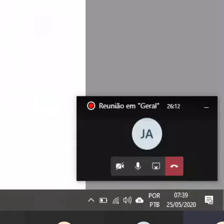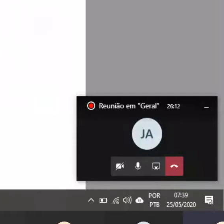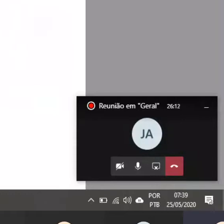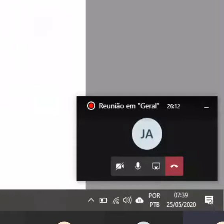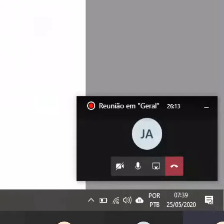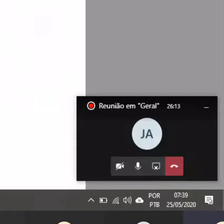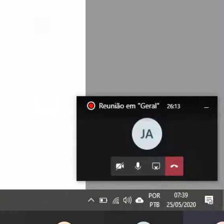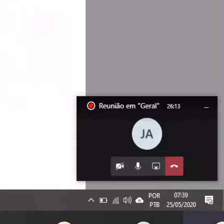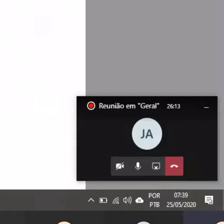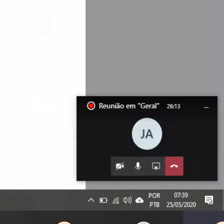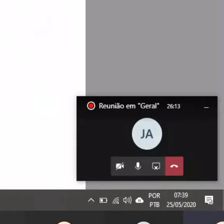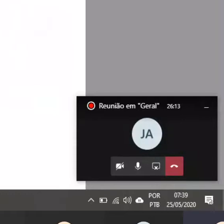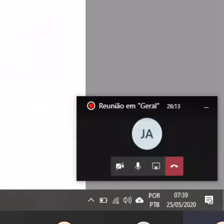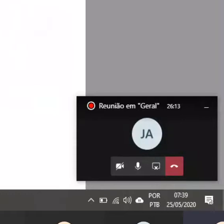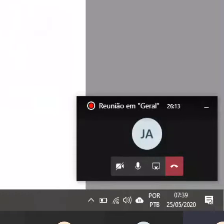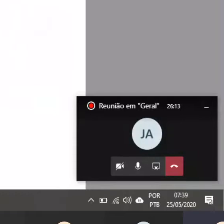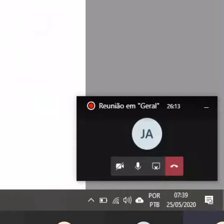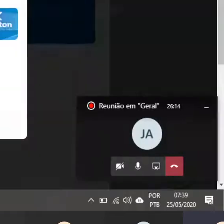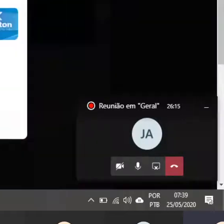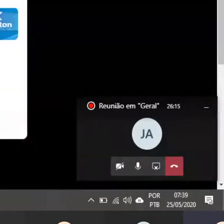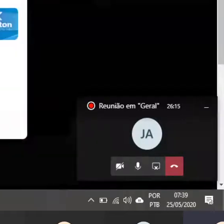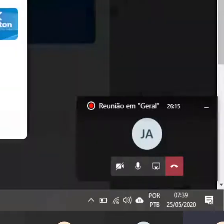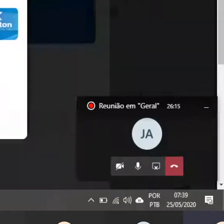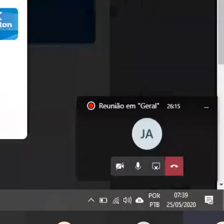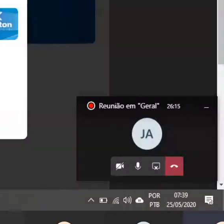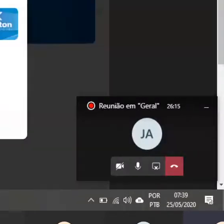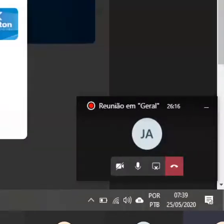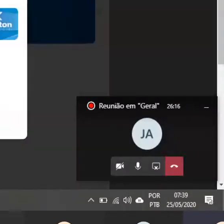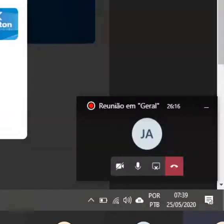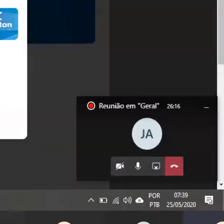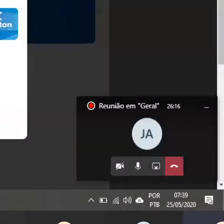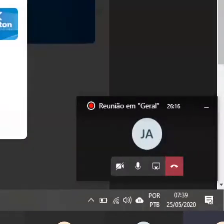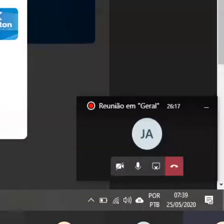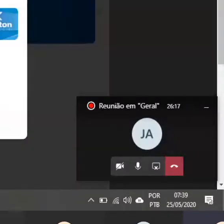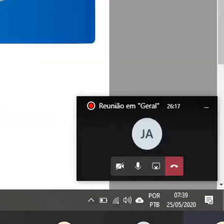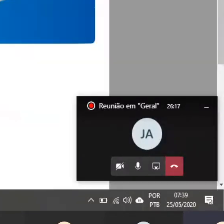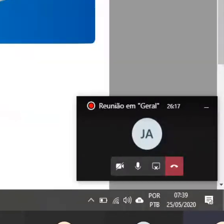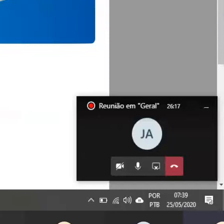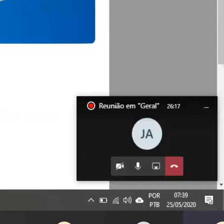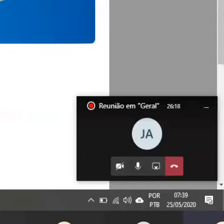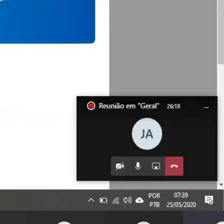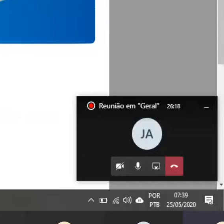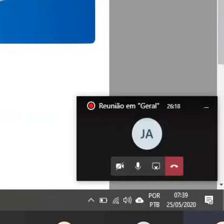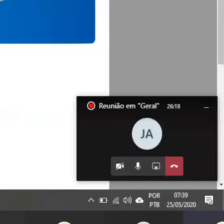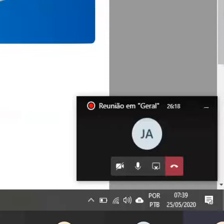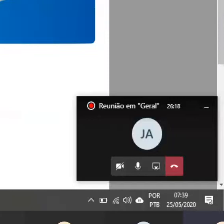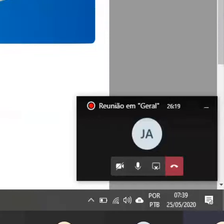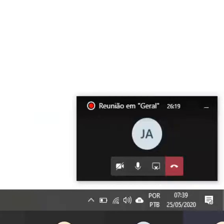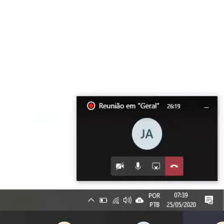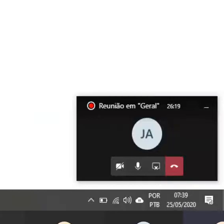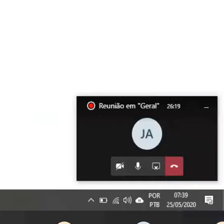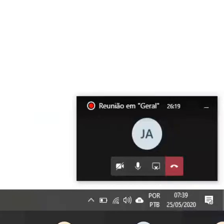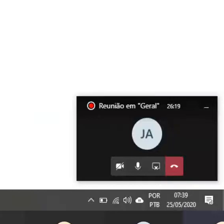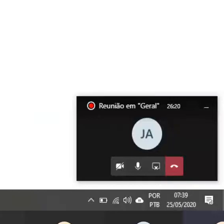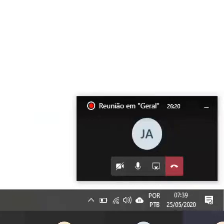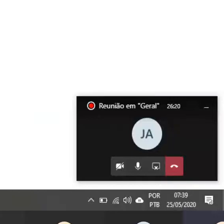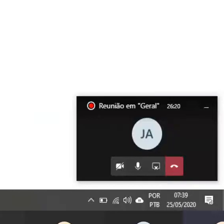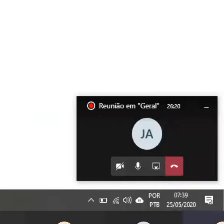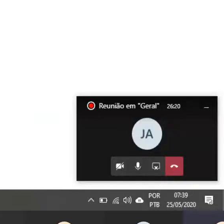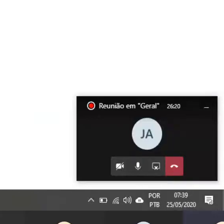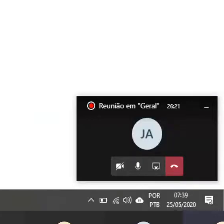2 computadores e um celular. Uma gambiarra sobrenatural pra gente conseguir dar aula. Vou entrar aqui no